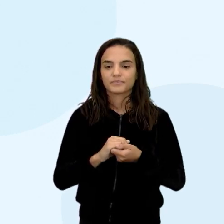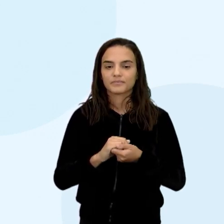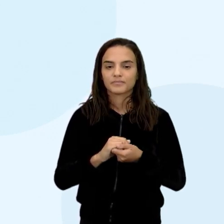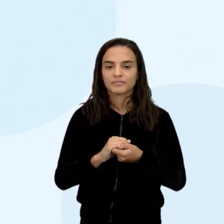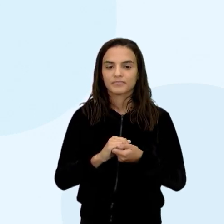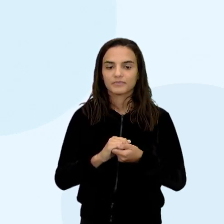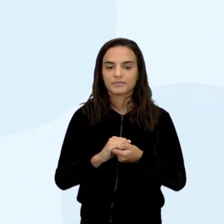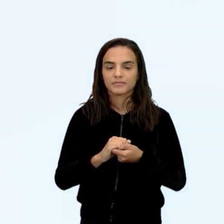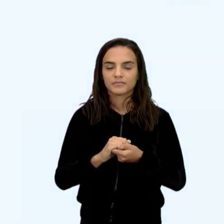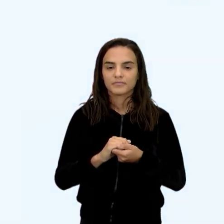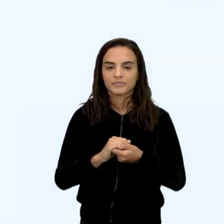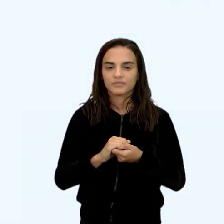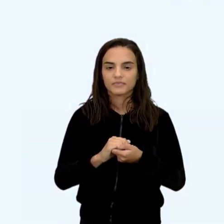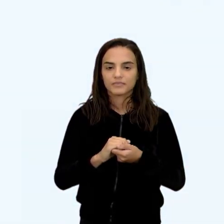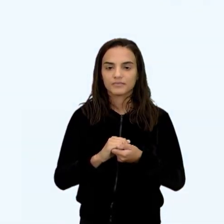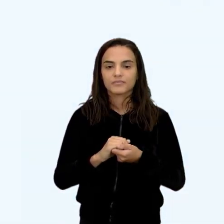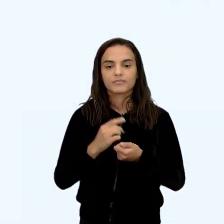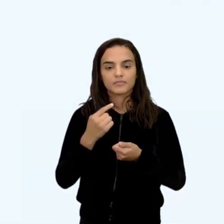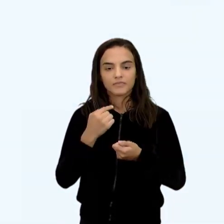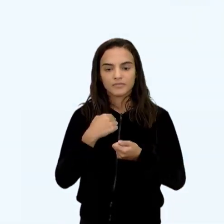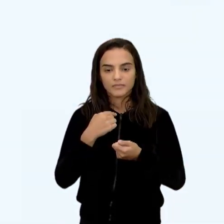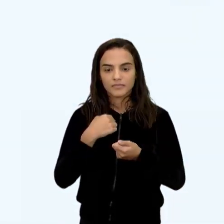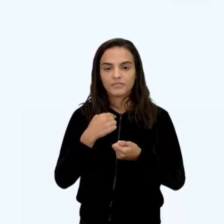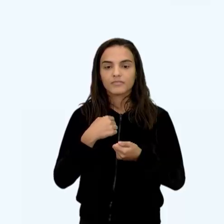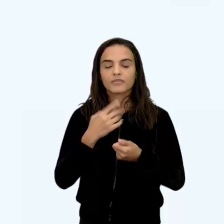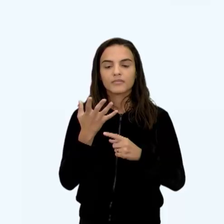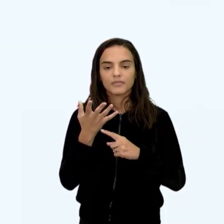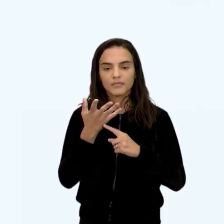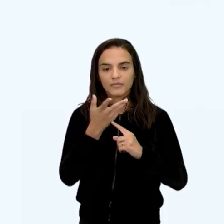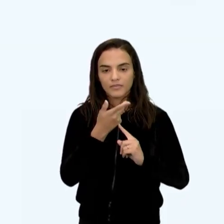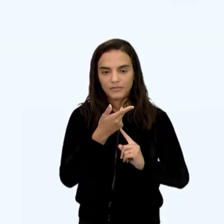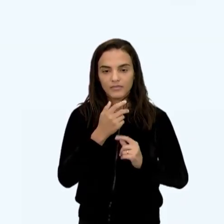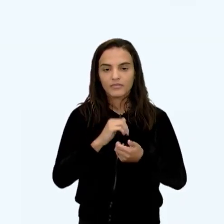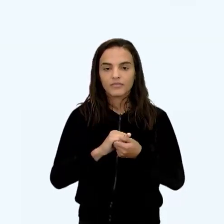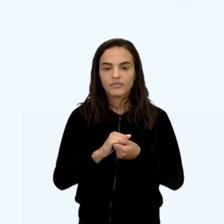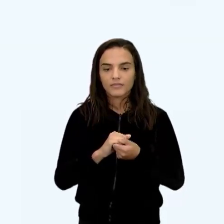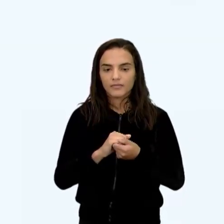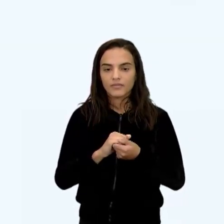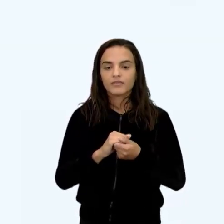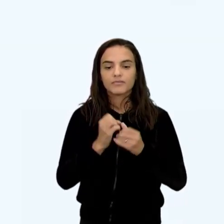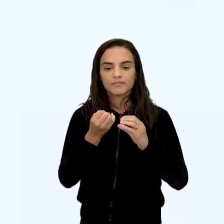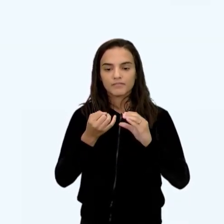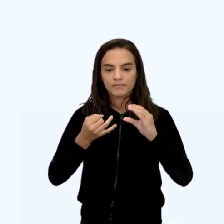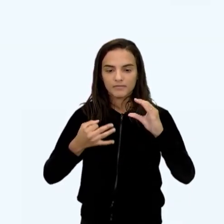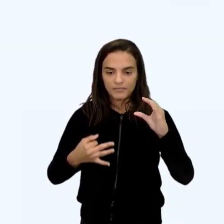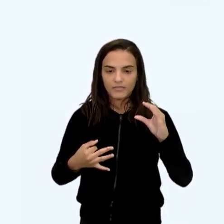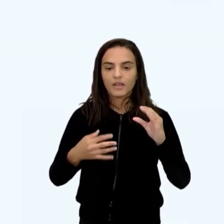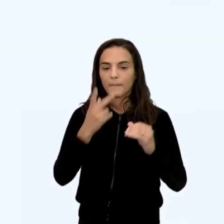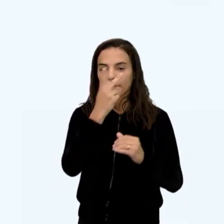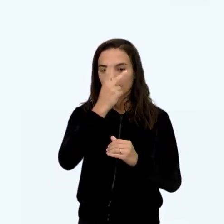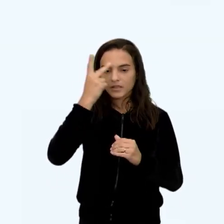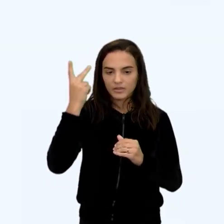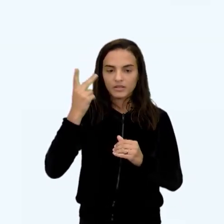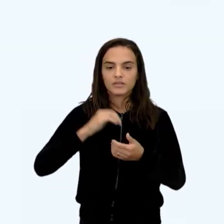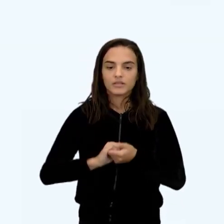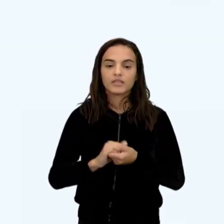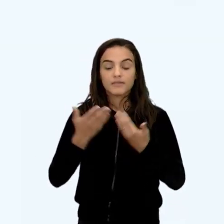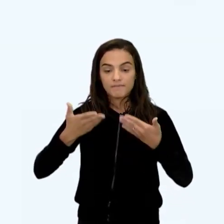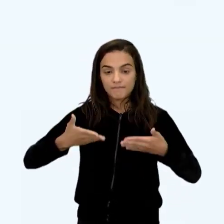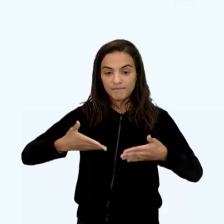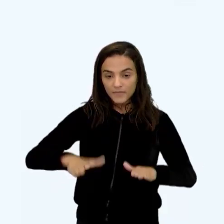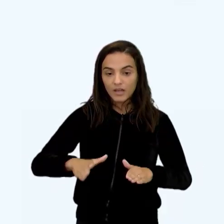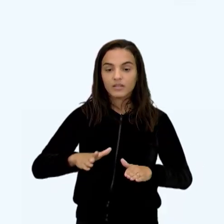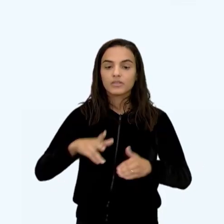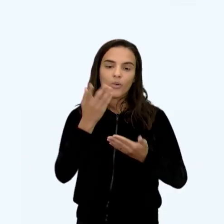O termo mais correto para caracterizar a pessoa que nasce com